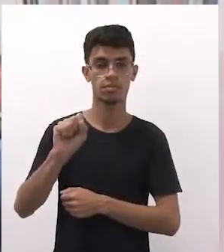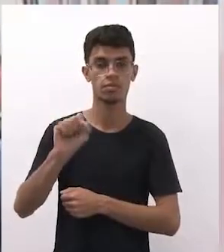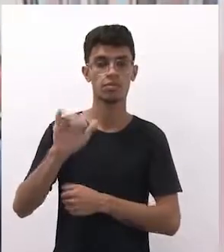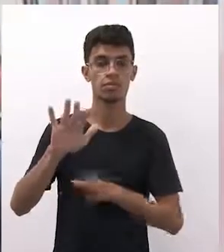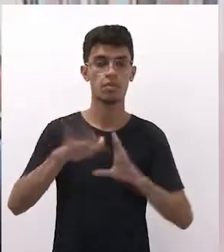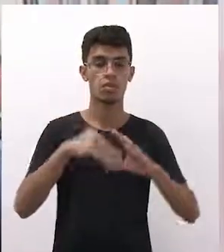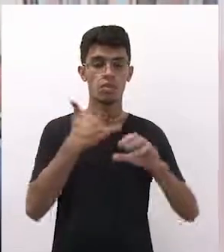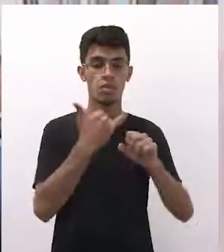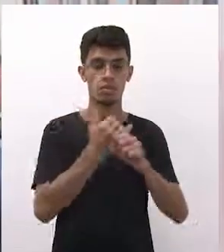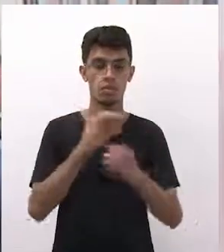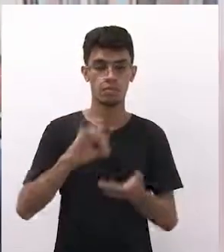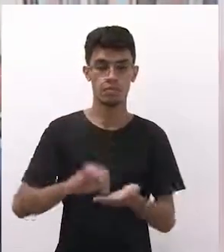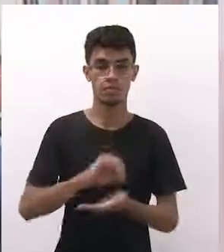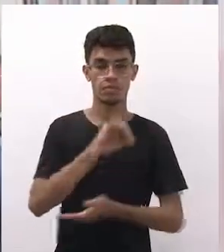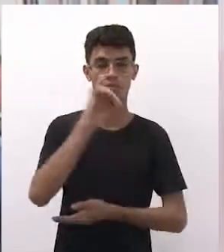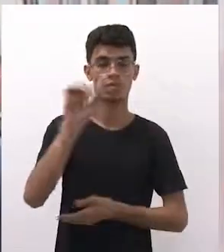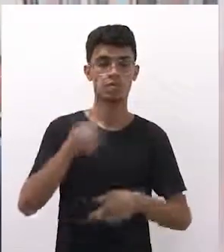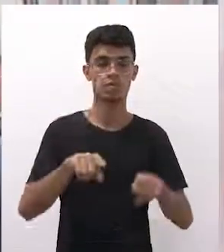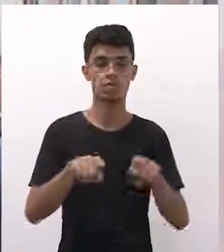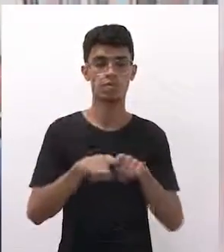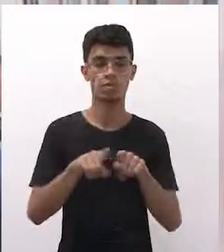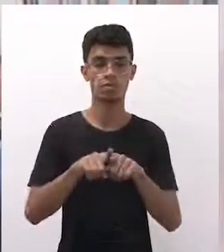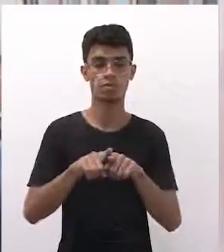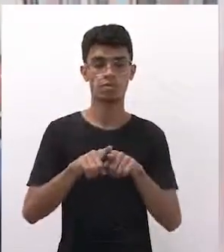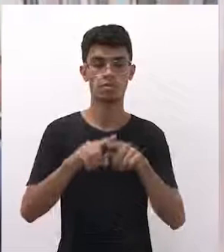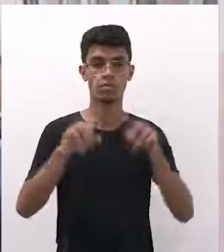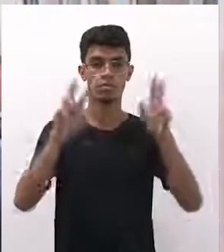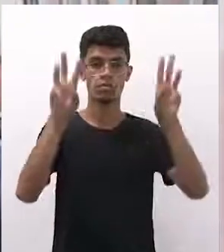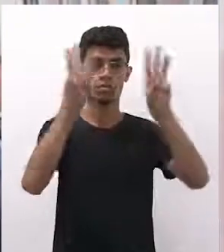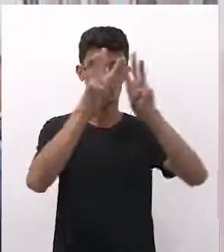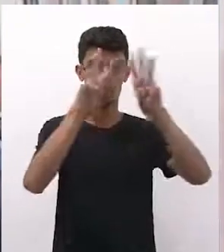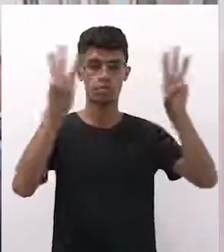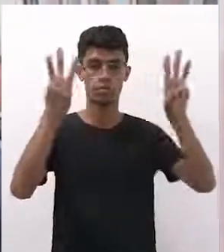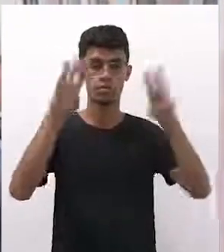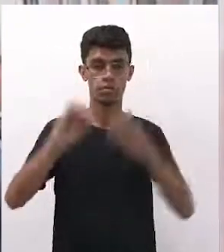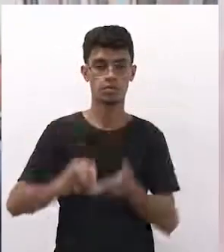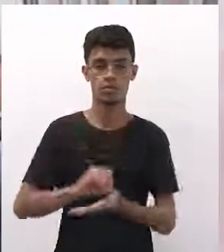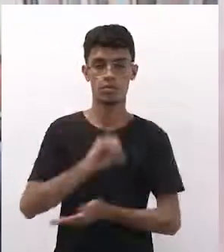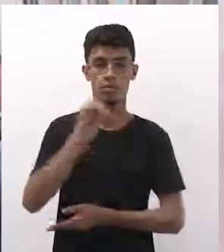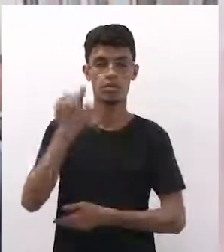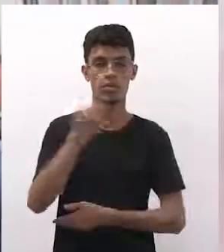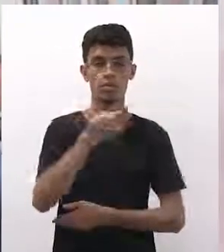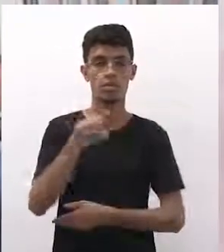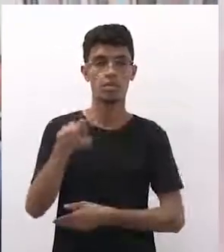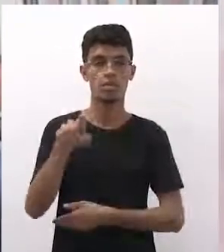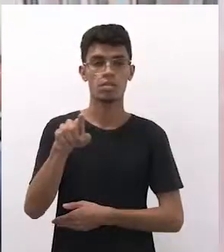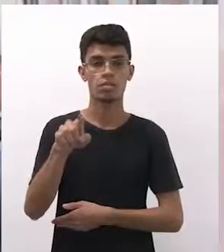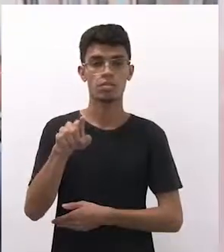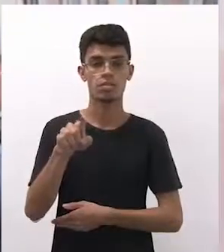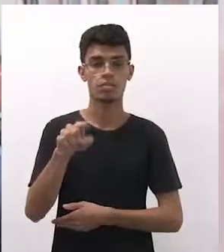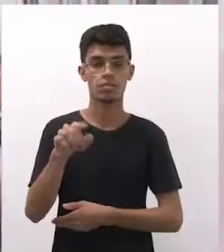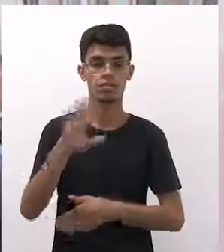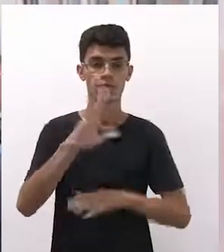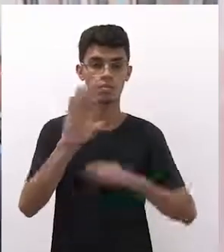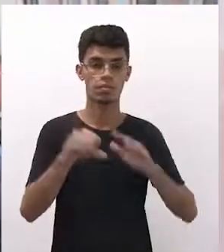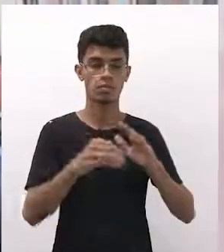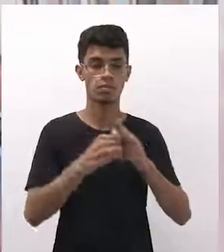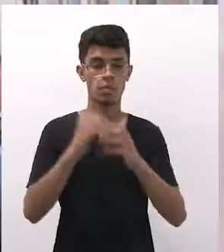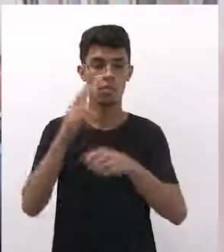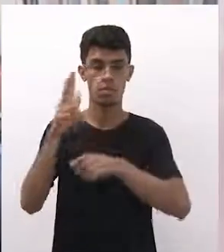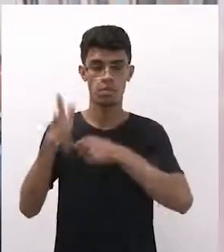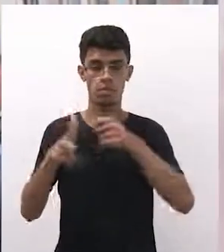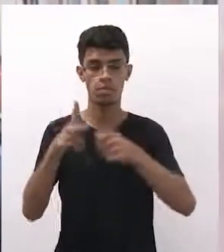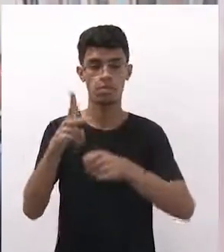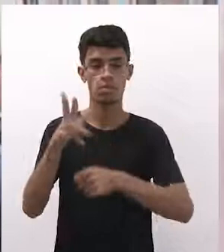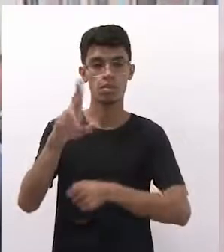Centro de Mídia, e também no repertório no site do Centro de Mídia, onde vocês conseguem ali também pegar a retrospectiva dos vídeos, bem